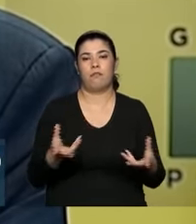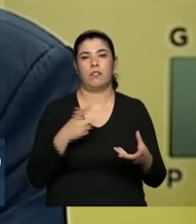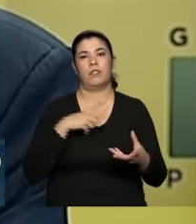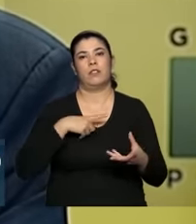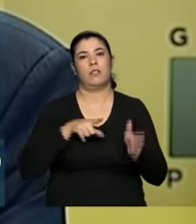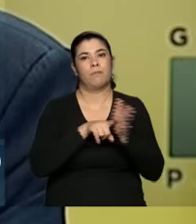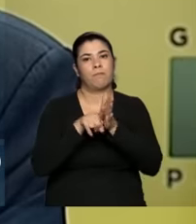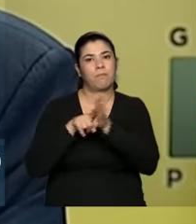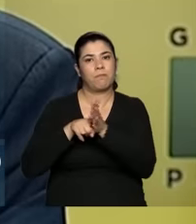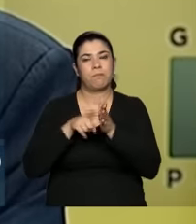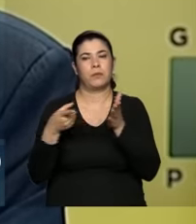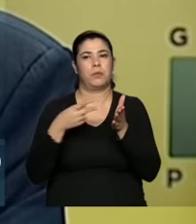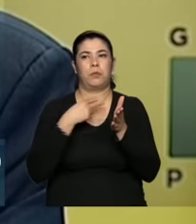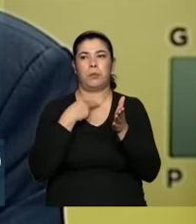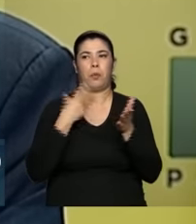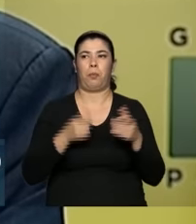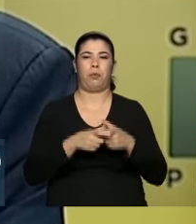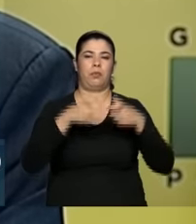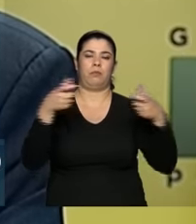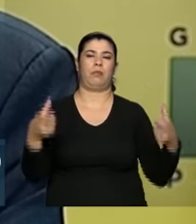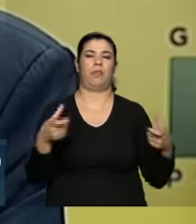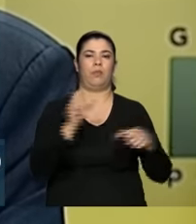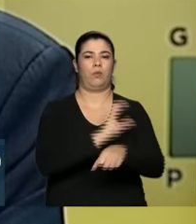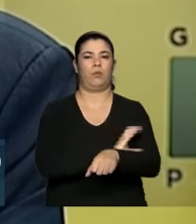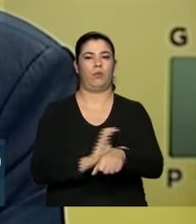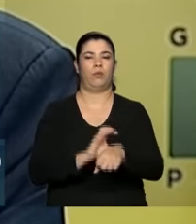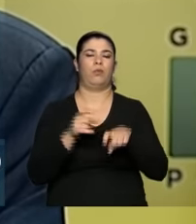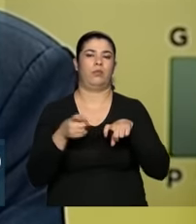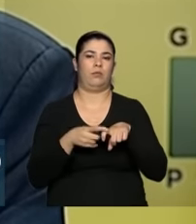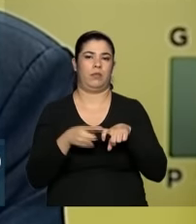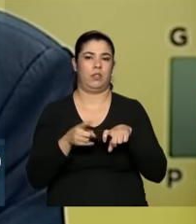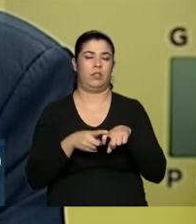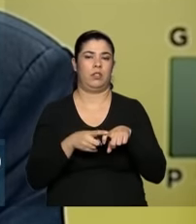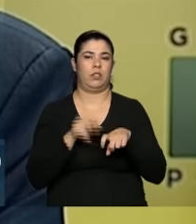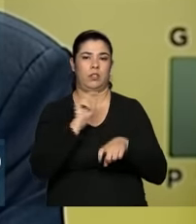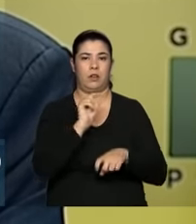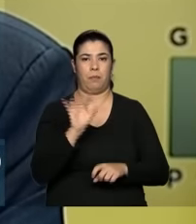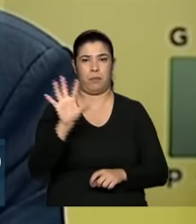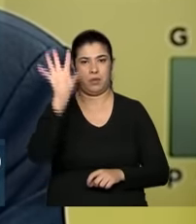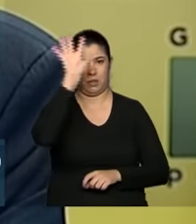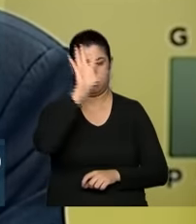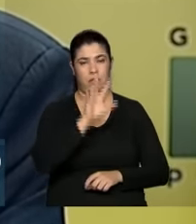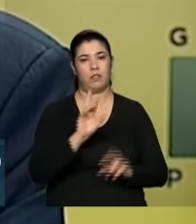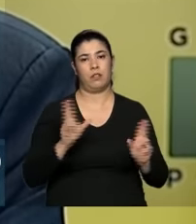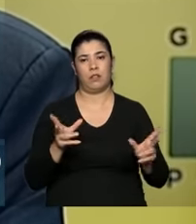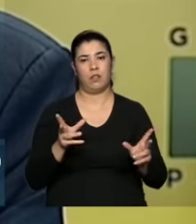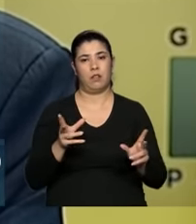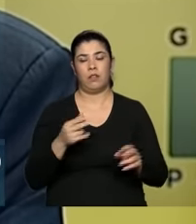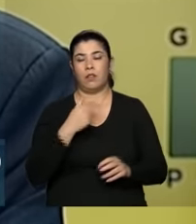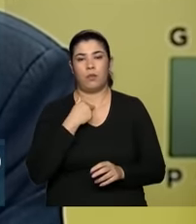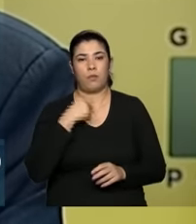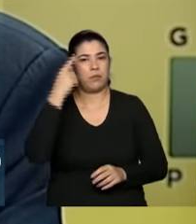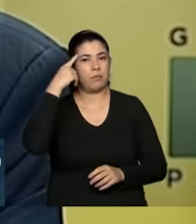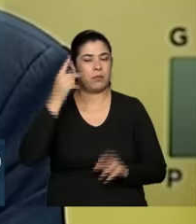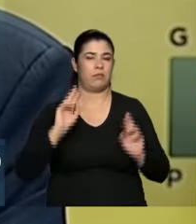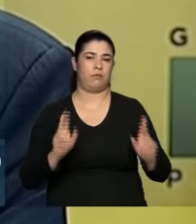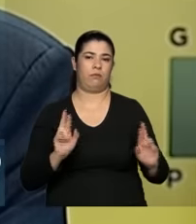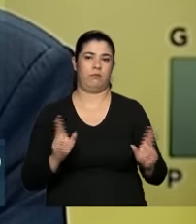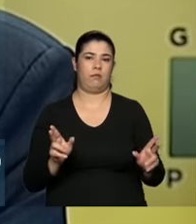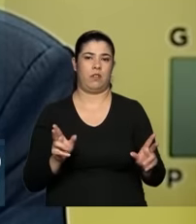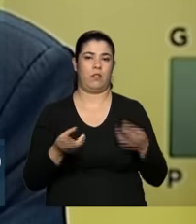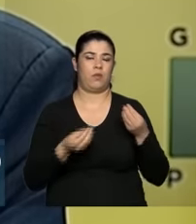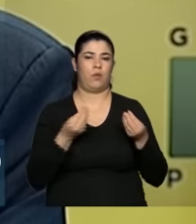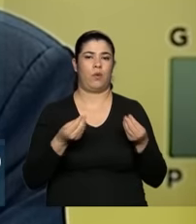haver expansão de cursos de nível superior, de curso de medicina nesses estados. É indefensável, é impossível